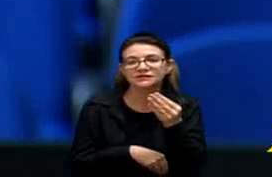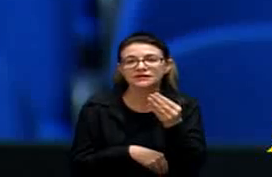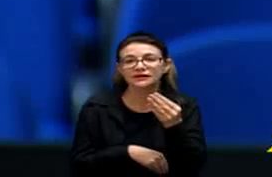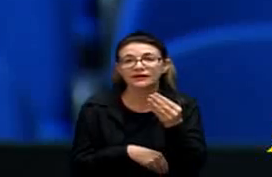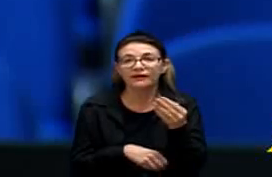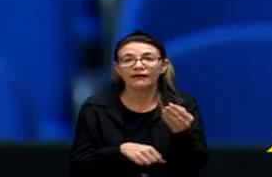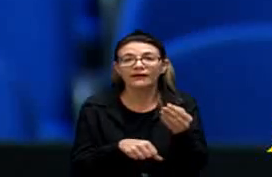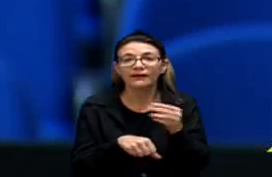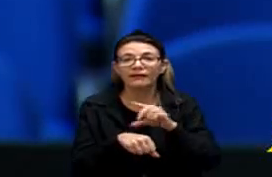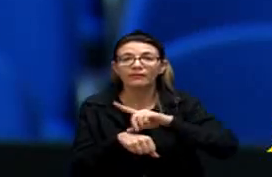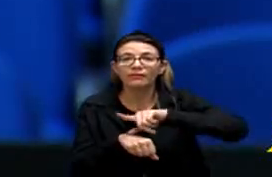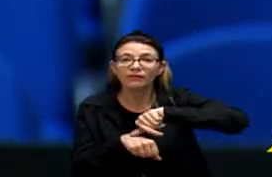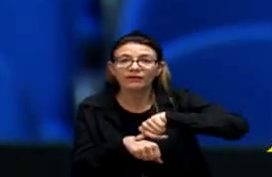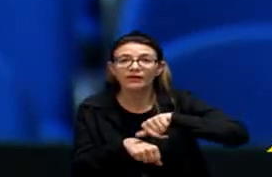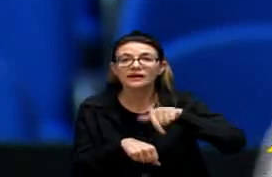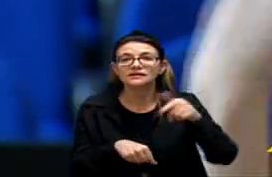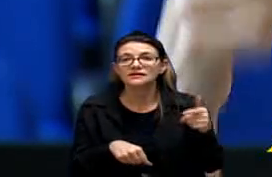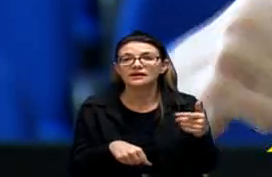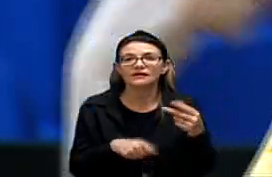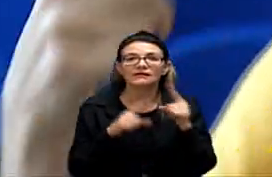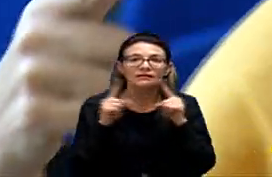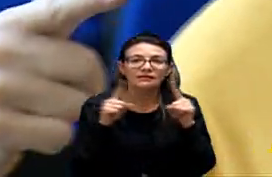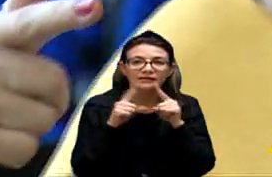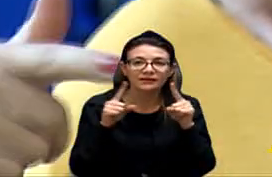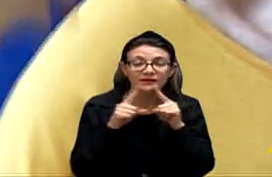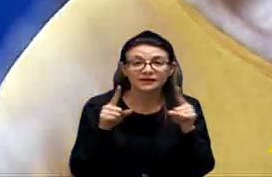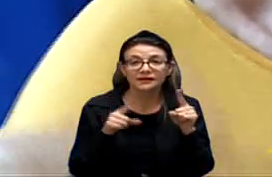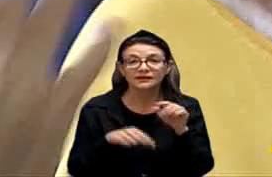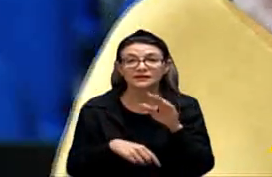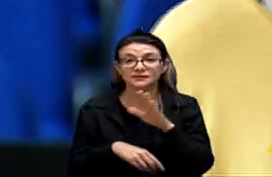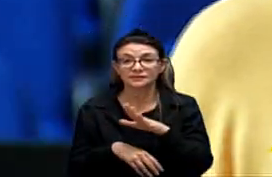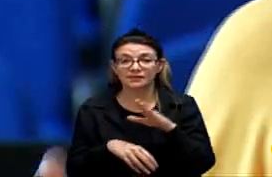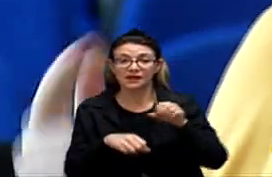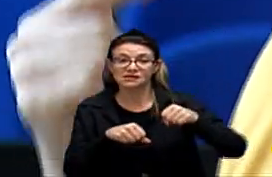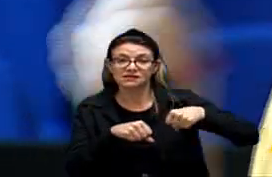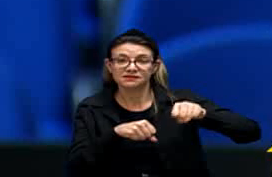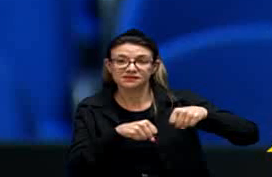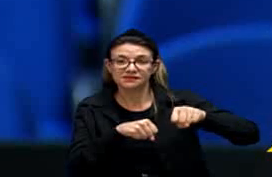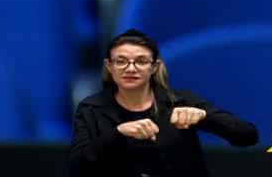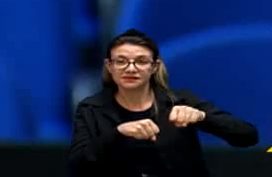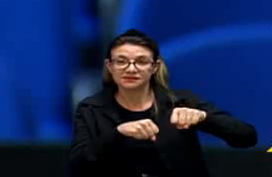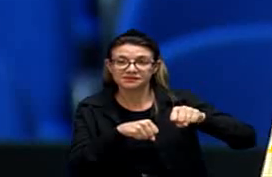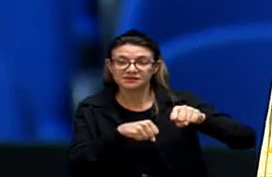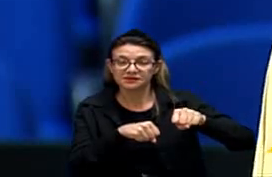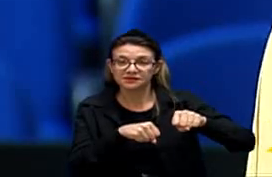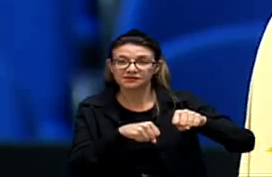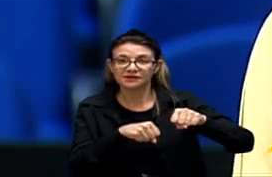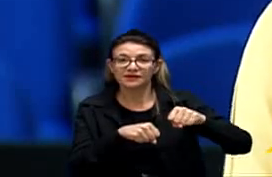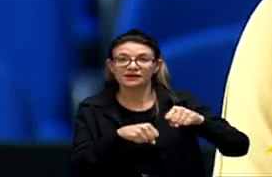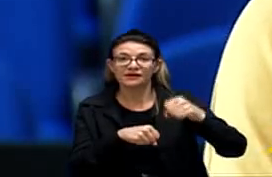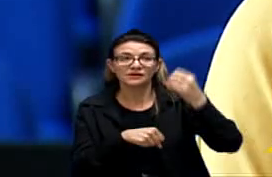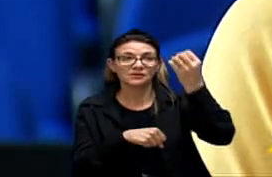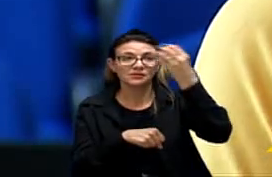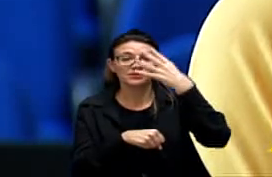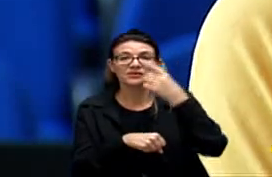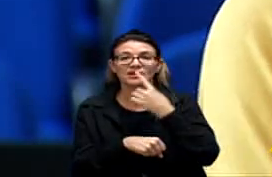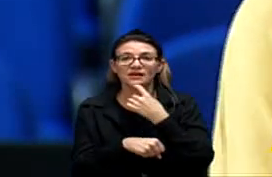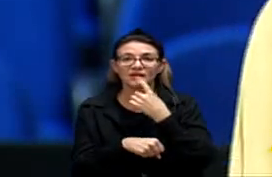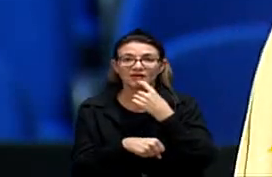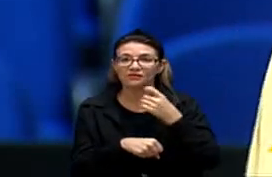atrasa reclama mas quando esse motociclista não esse motoqueiro ele passa o sinal vermelho ele